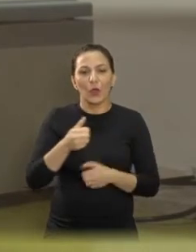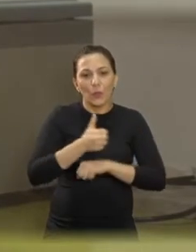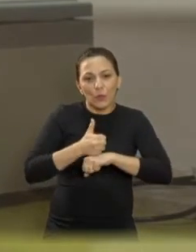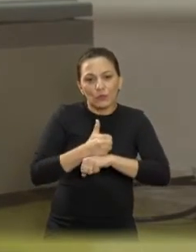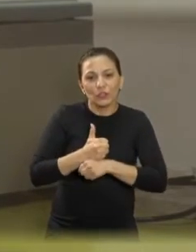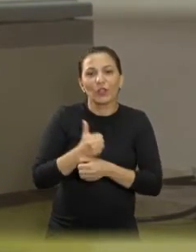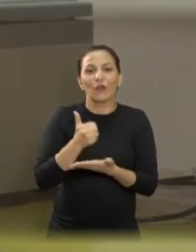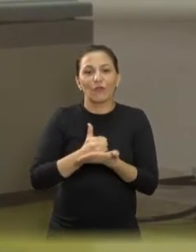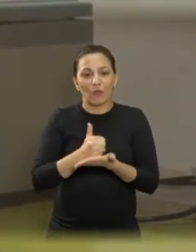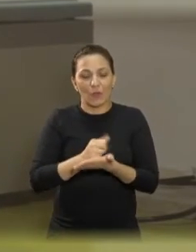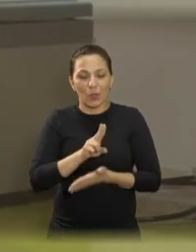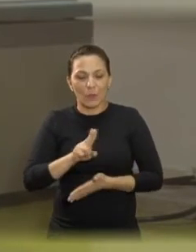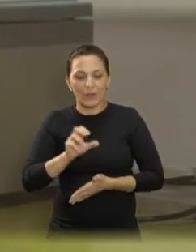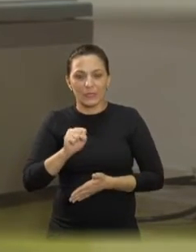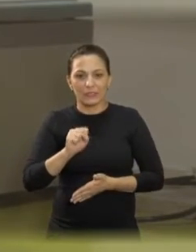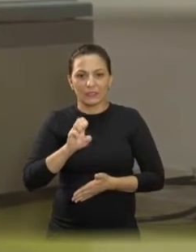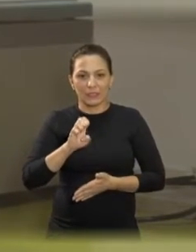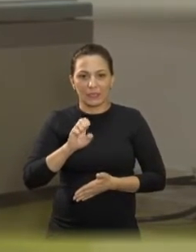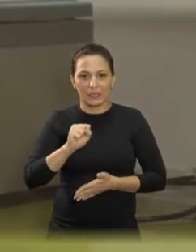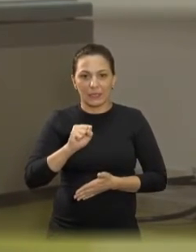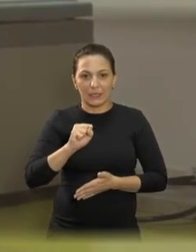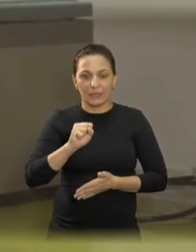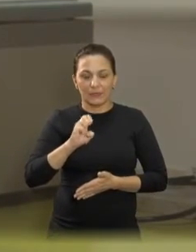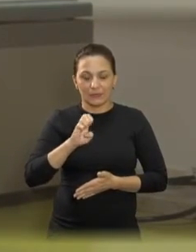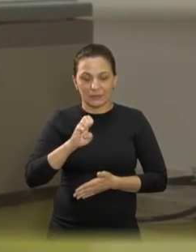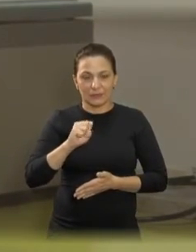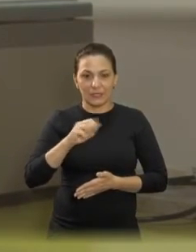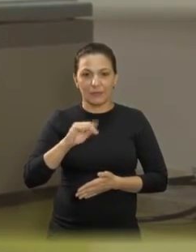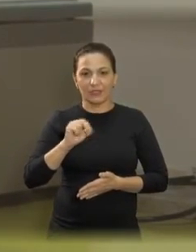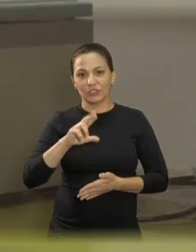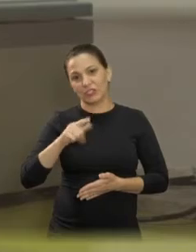Azevedo, e eu tinha uma admiração, né, por essa